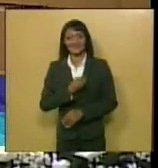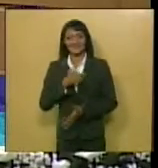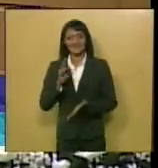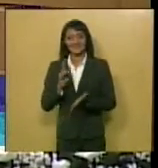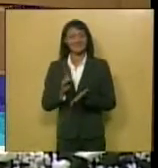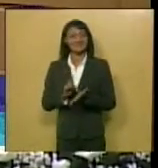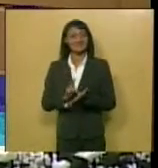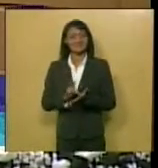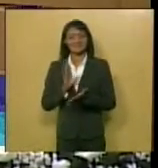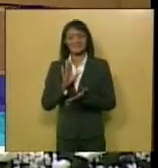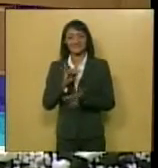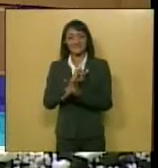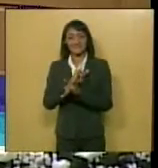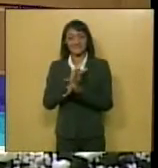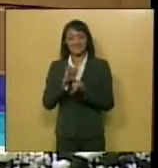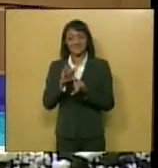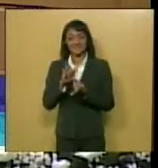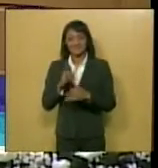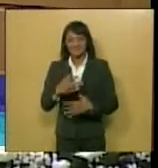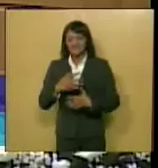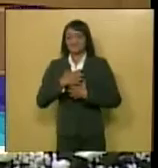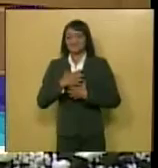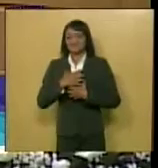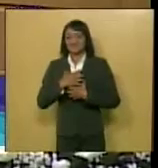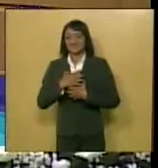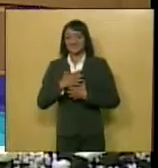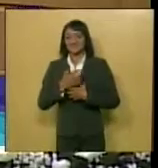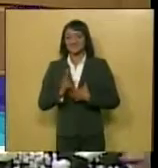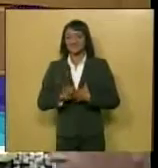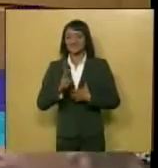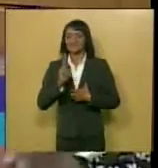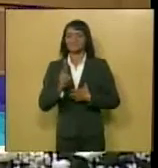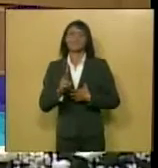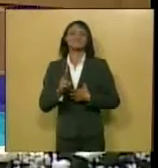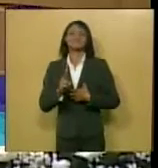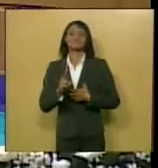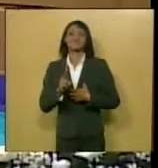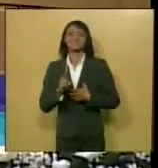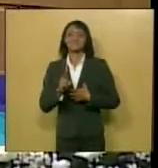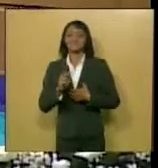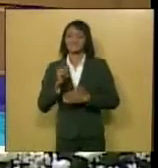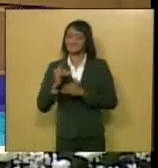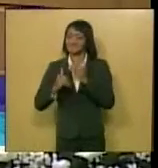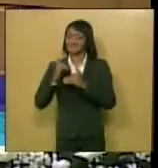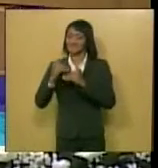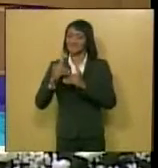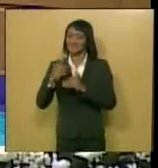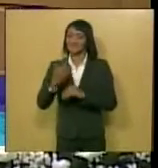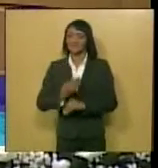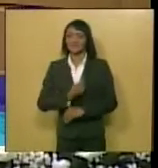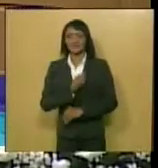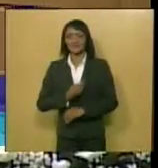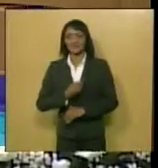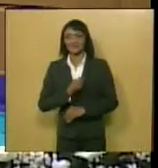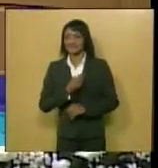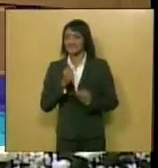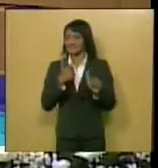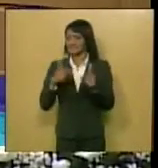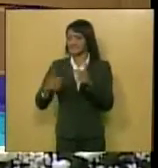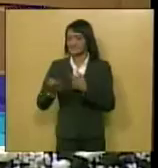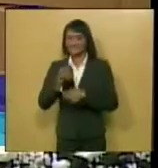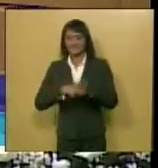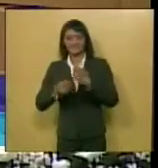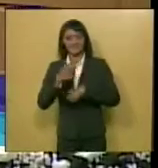como indicador o seu espírito empreendedor. Afinal, sua vida, tanto na seara